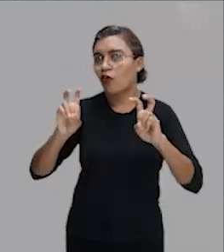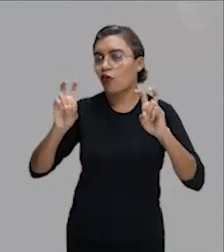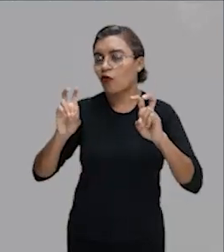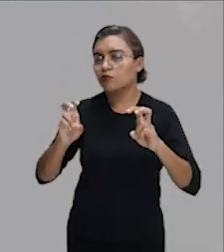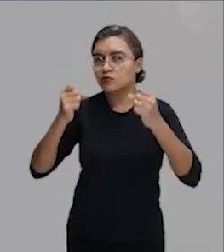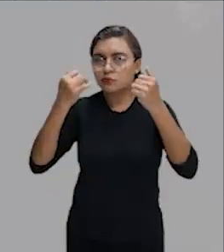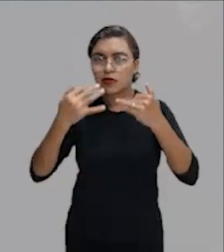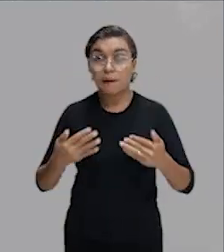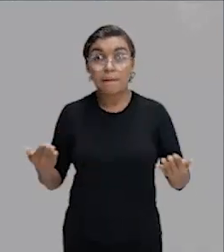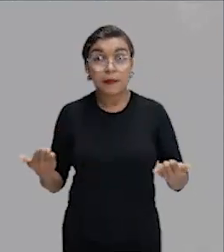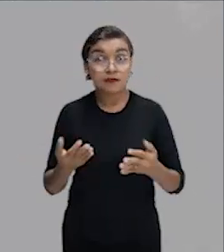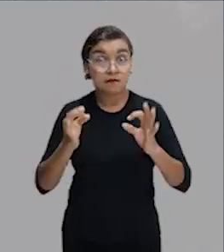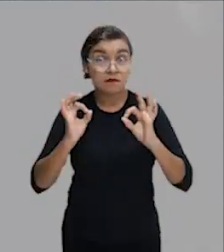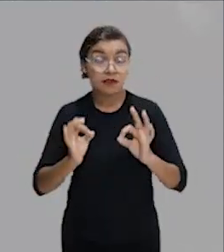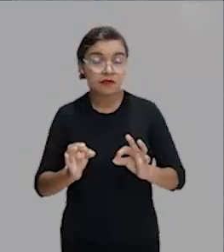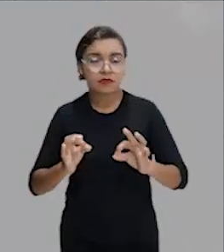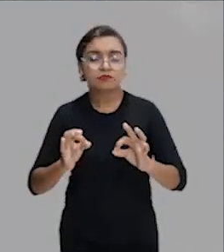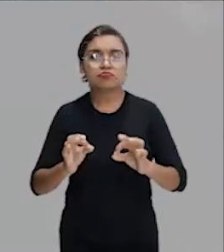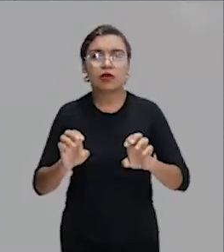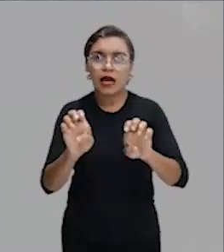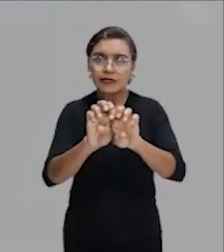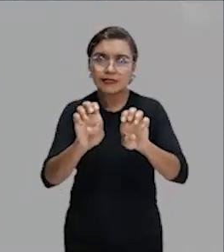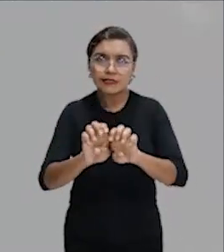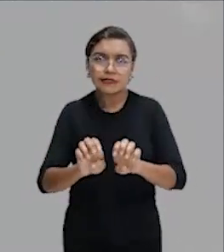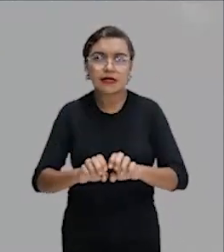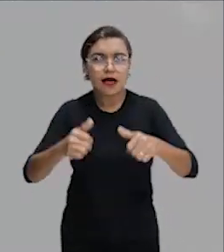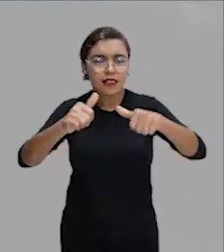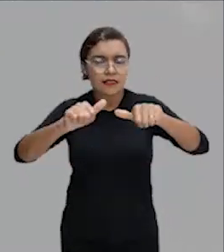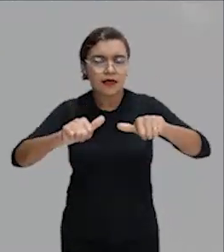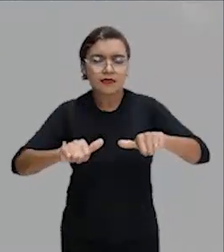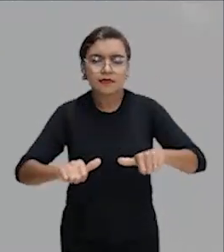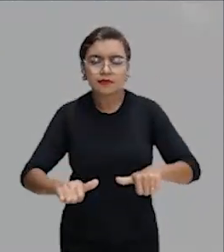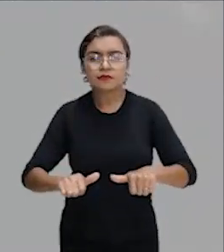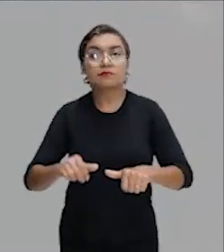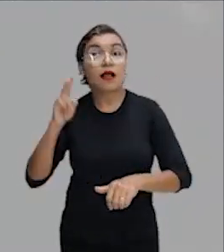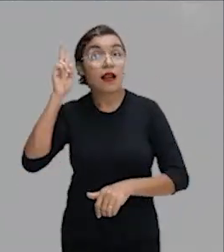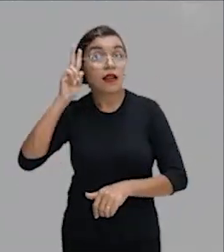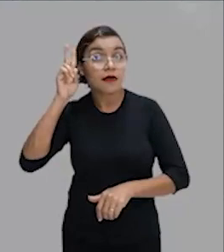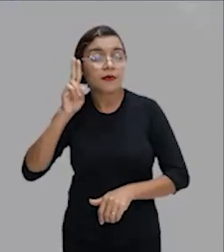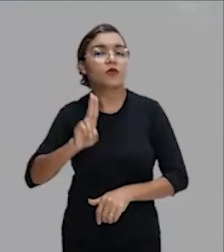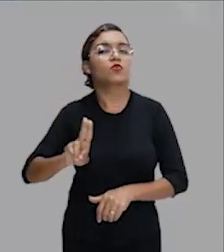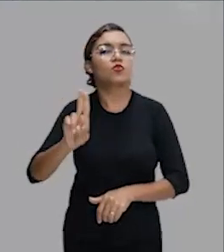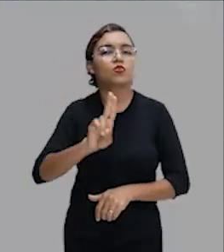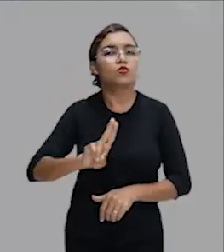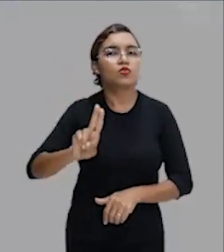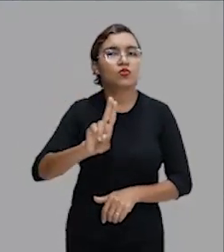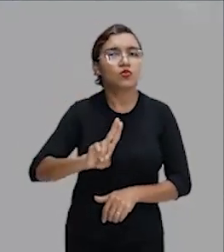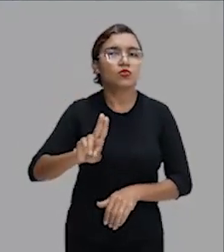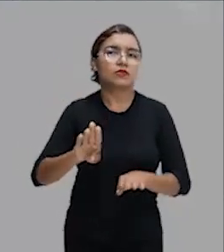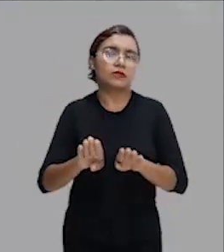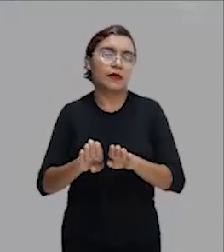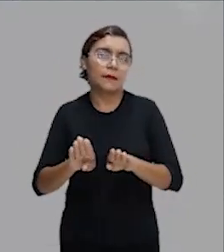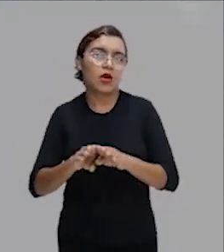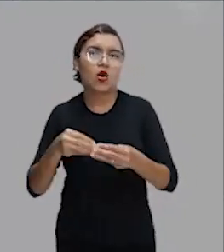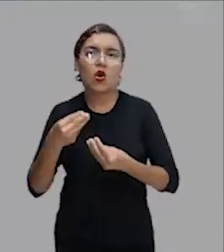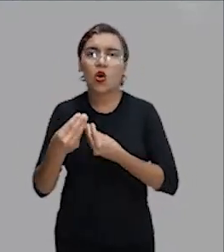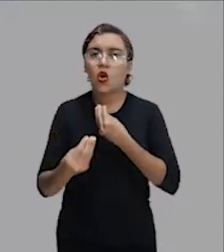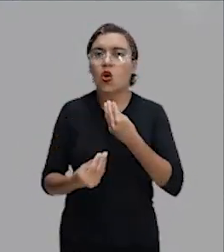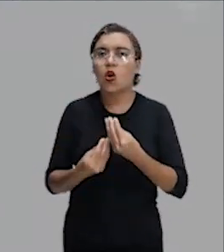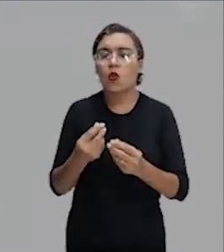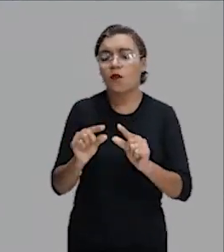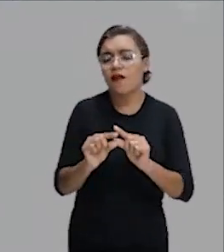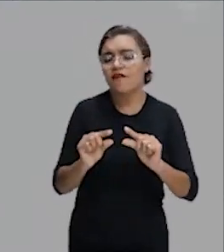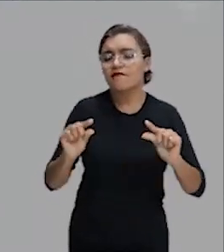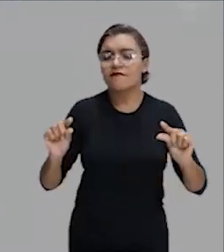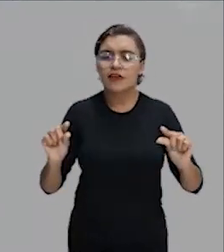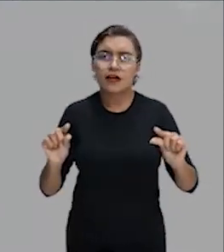presente perfeito, analisando as estruturas da sentença. Relembramos um pouco os usos e também como que nós montamos